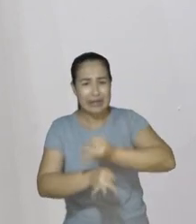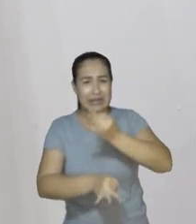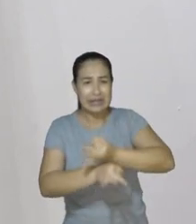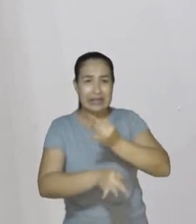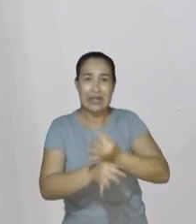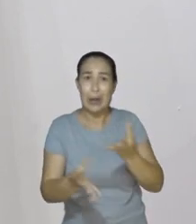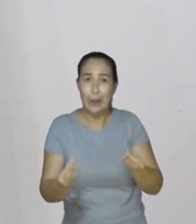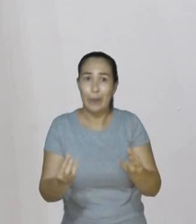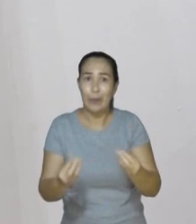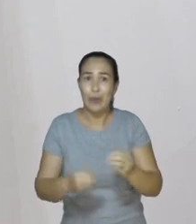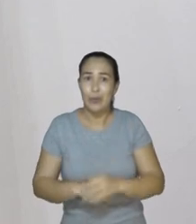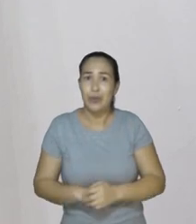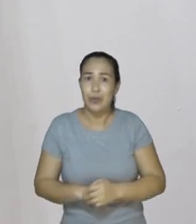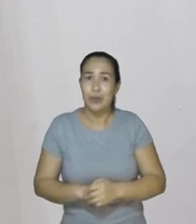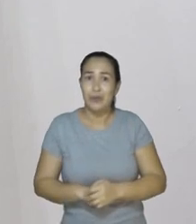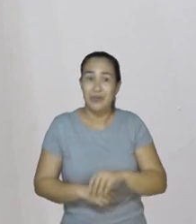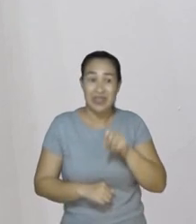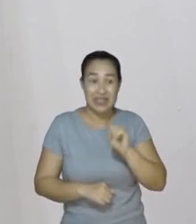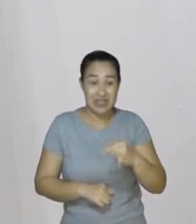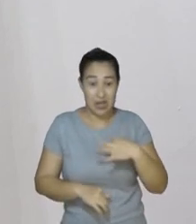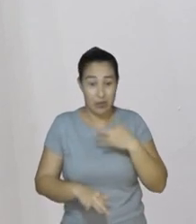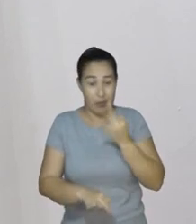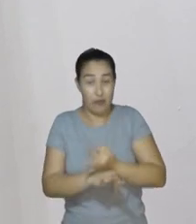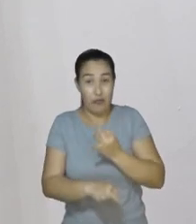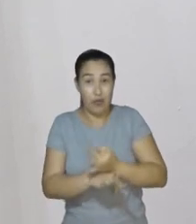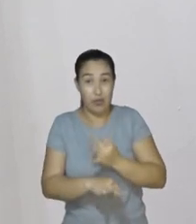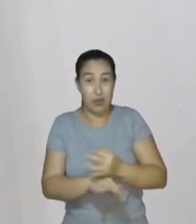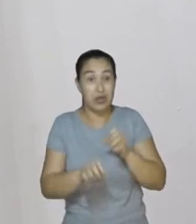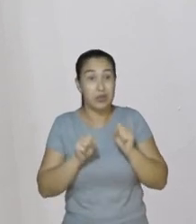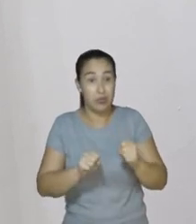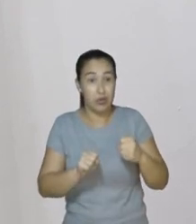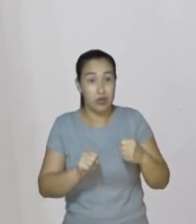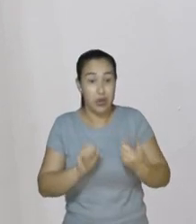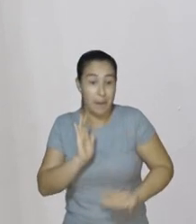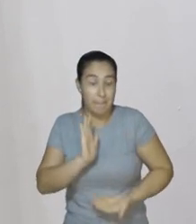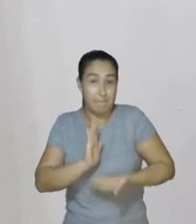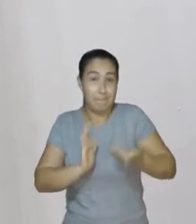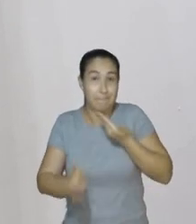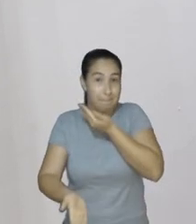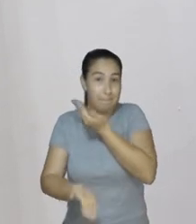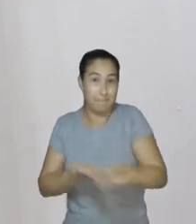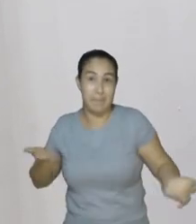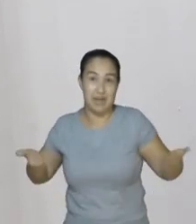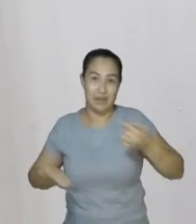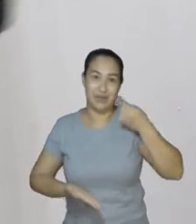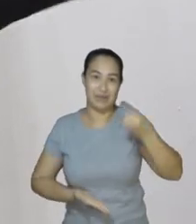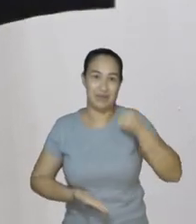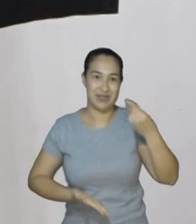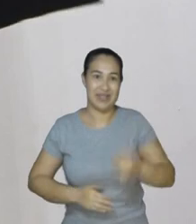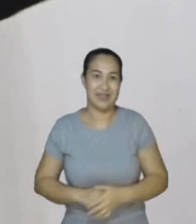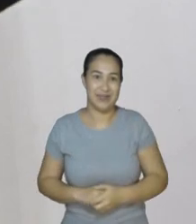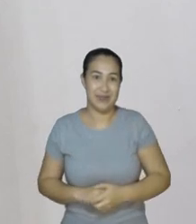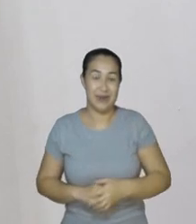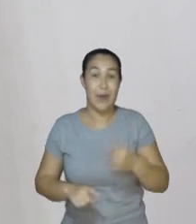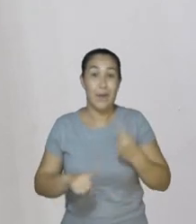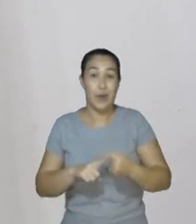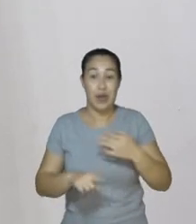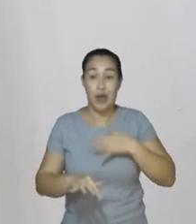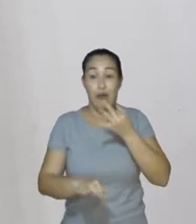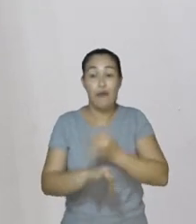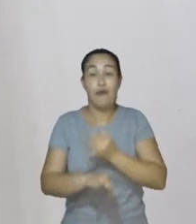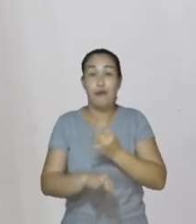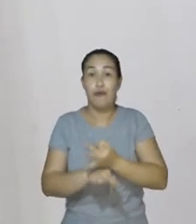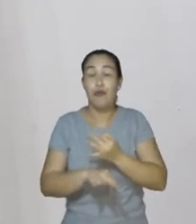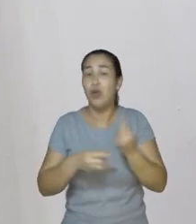se faltasse mais um dia, eu ia ser cassado. E daí os nobres paras reuniram aqui, por quê? Porque a minha falta era